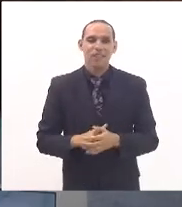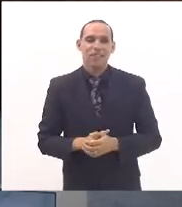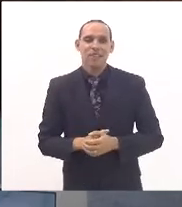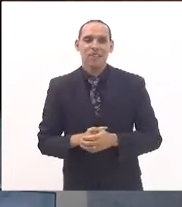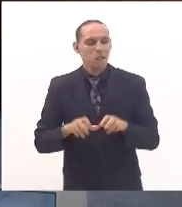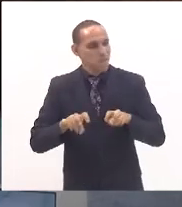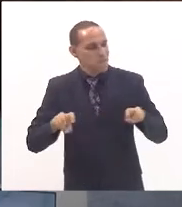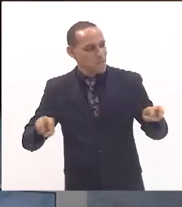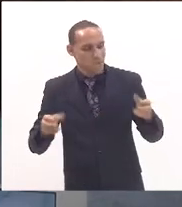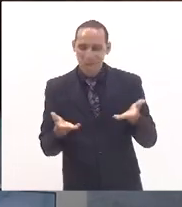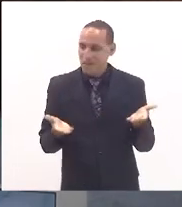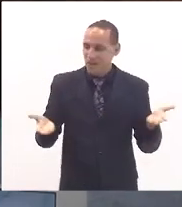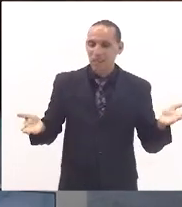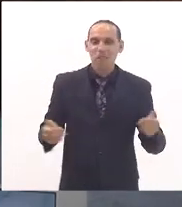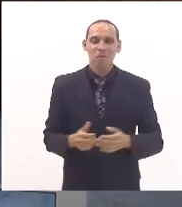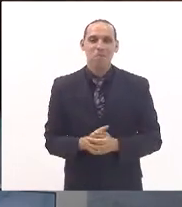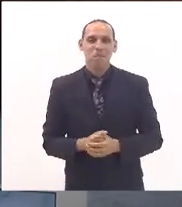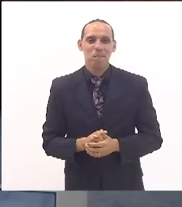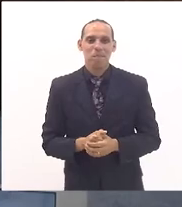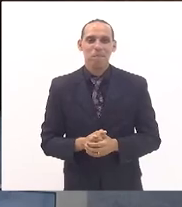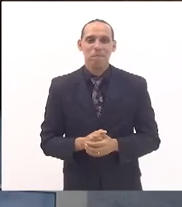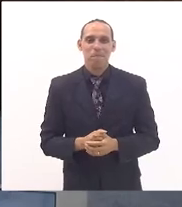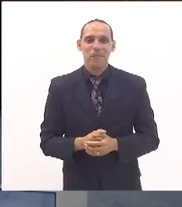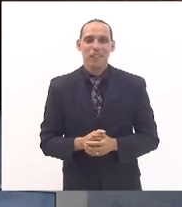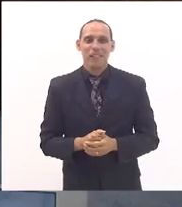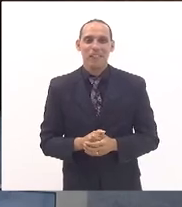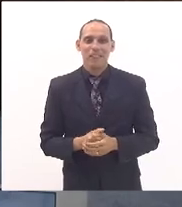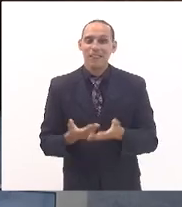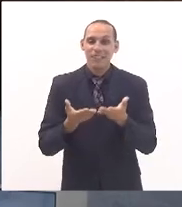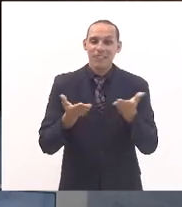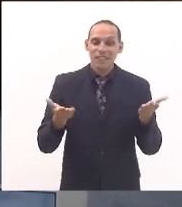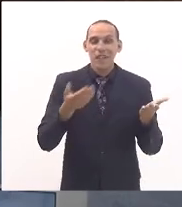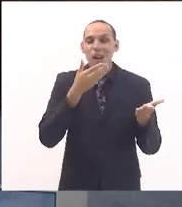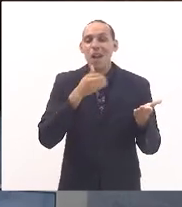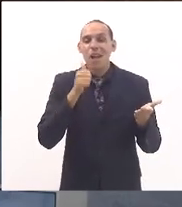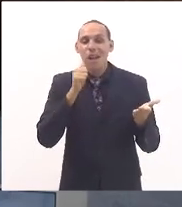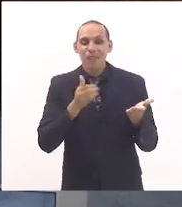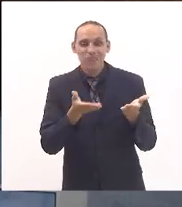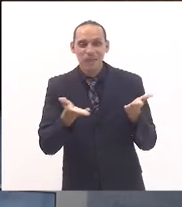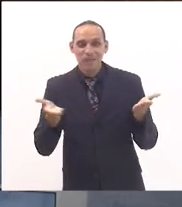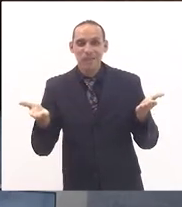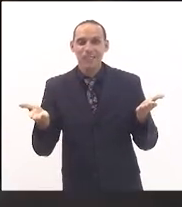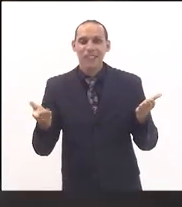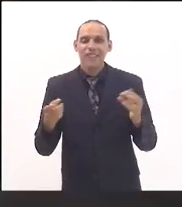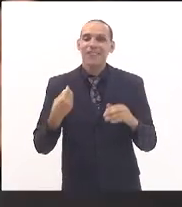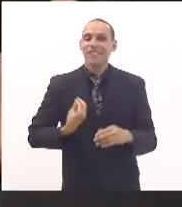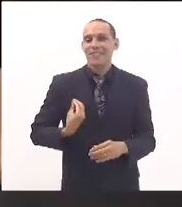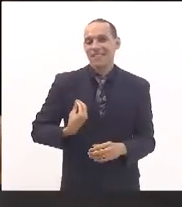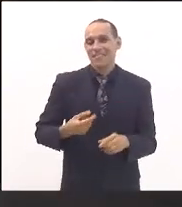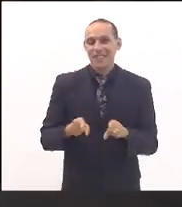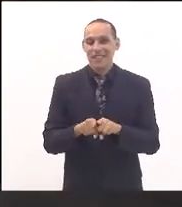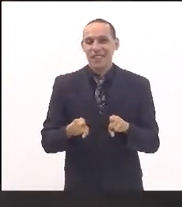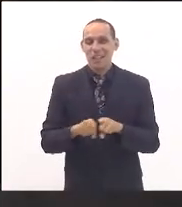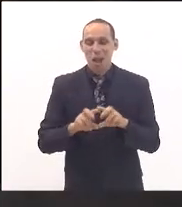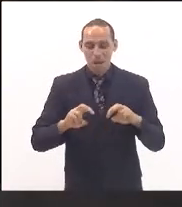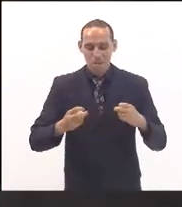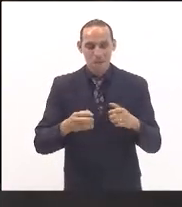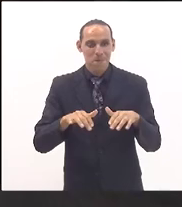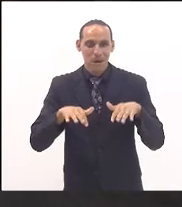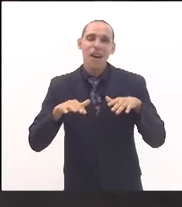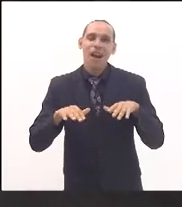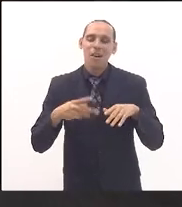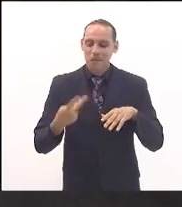toda a mesa cumprimentar todas as senhoras e senhores presentes no plenário